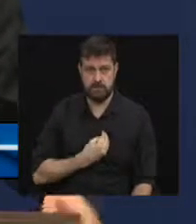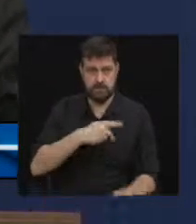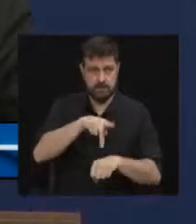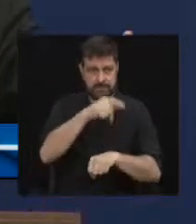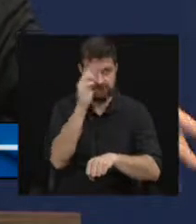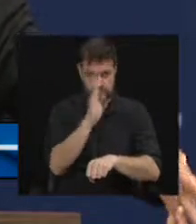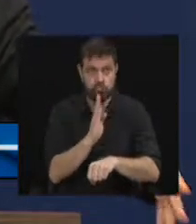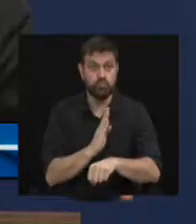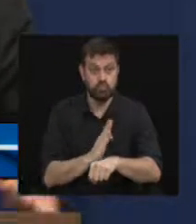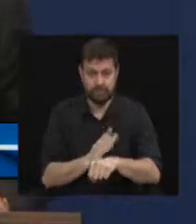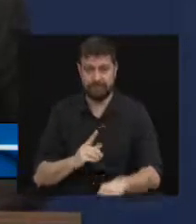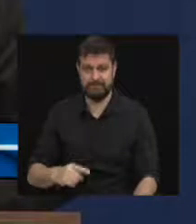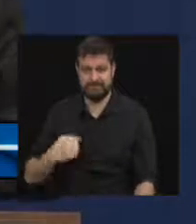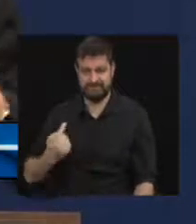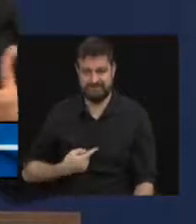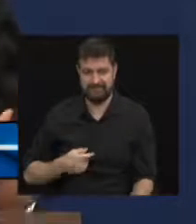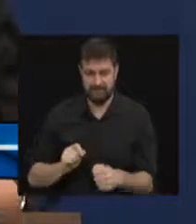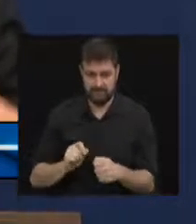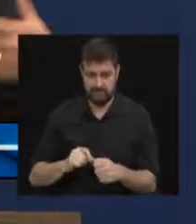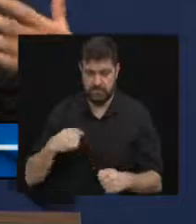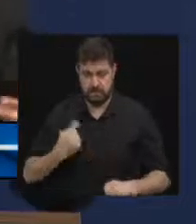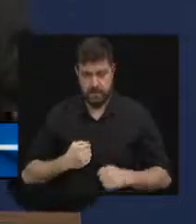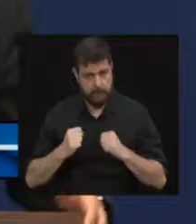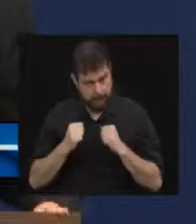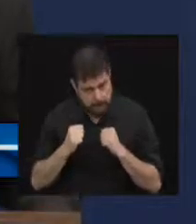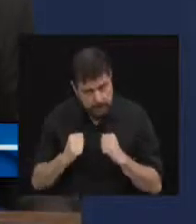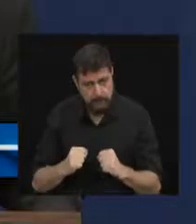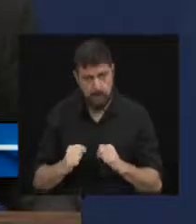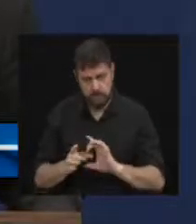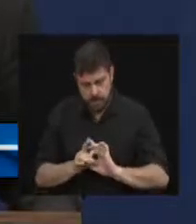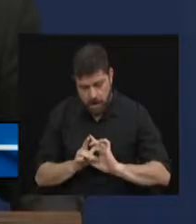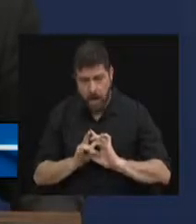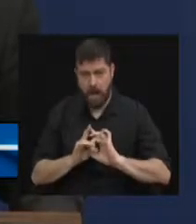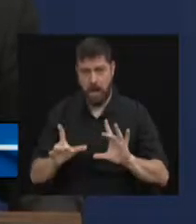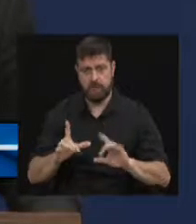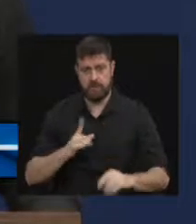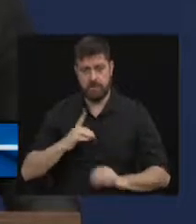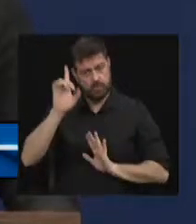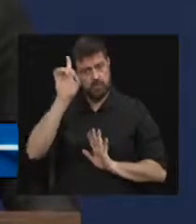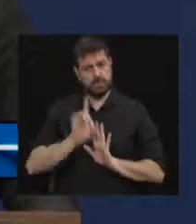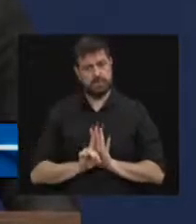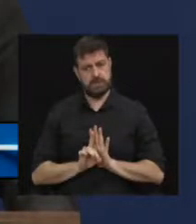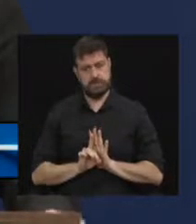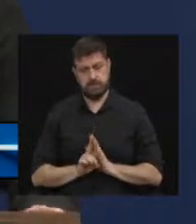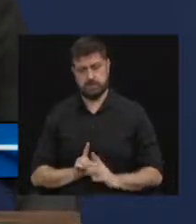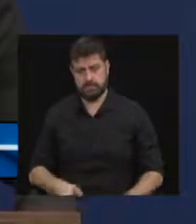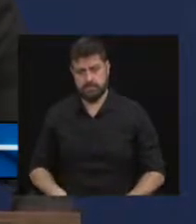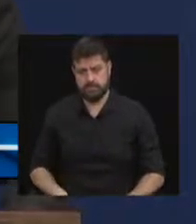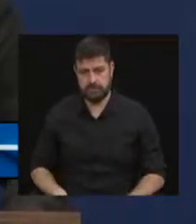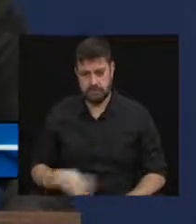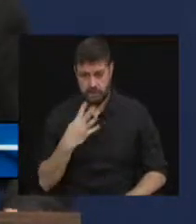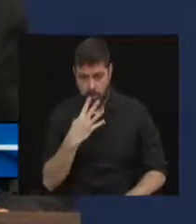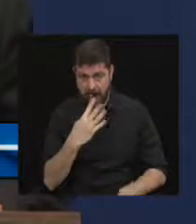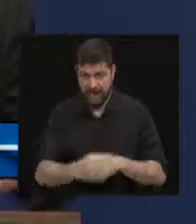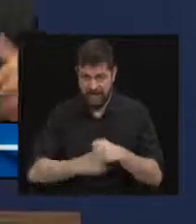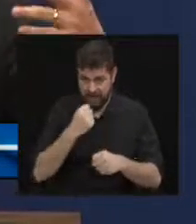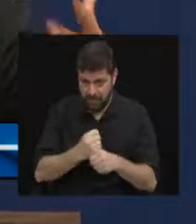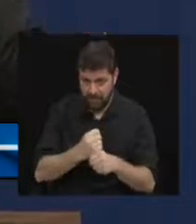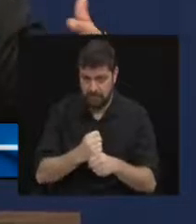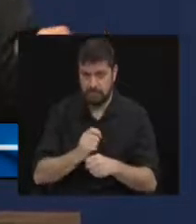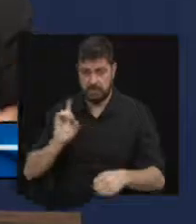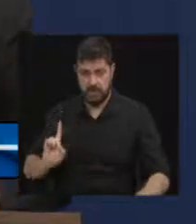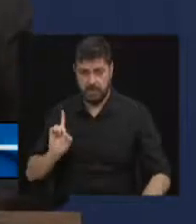nós possamos ter, e o meu desejo a todos os que estão participando, diretamente ou indiretamente, um